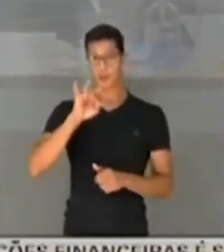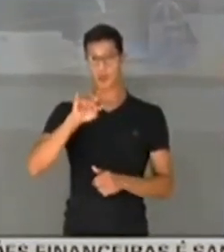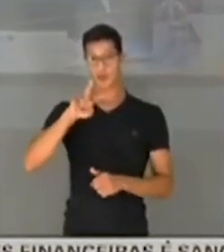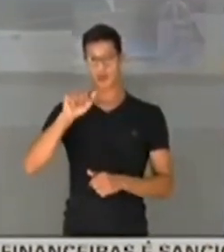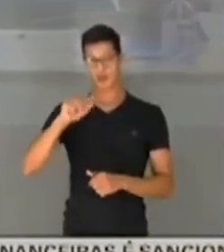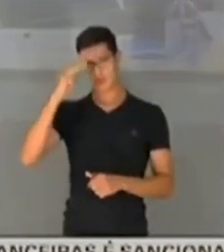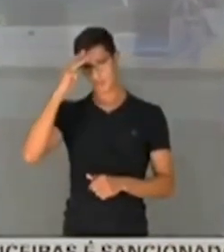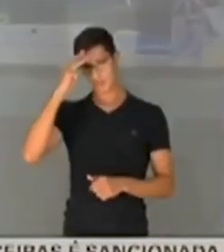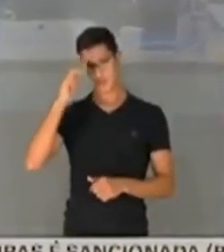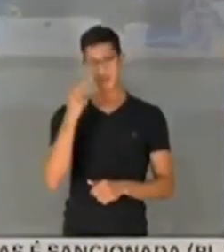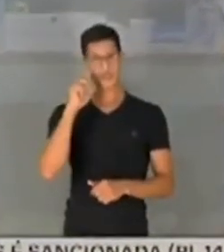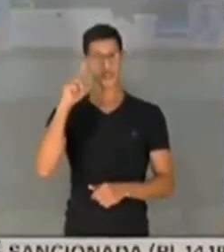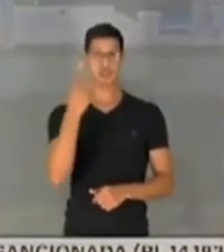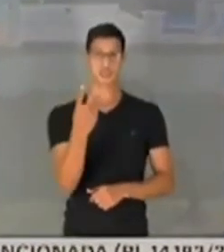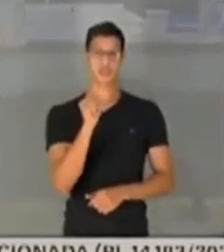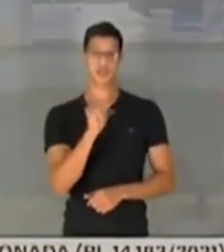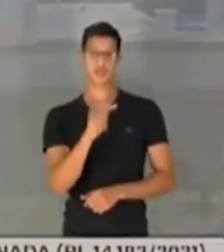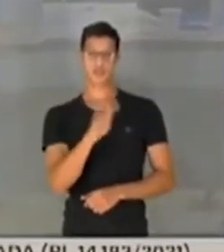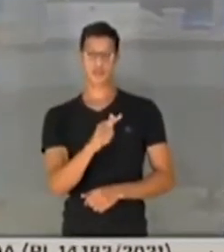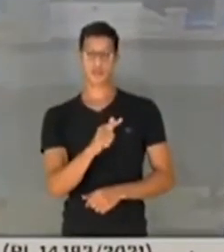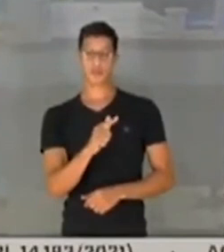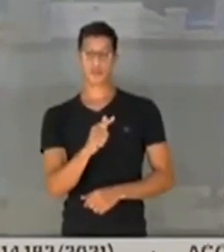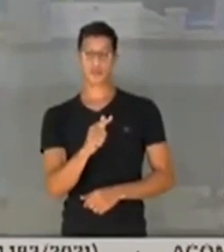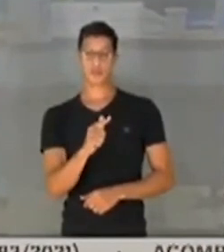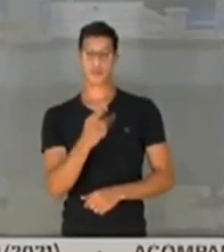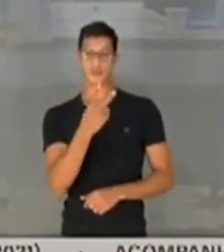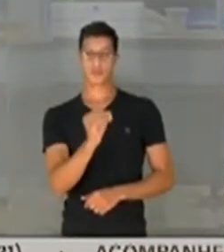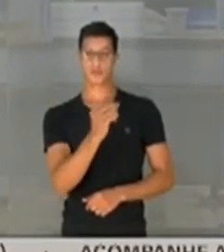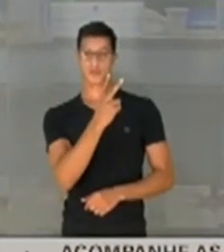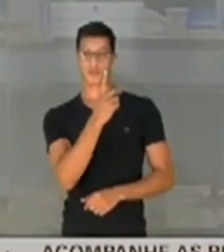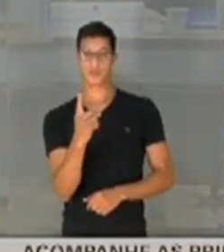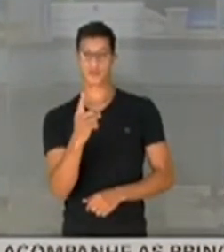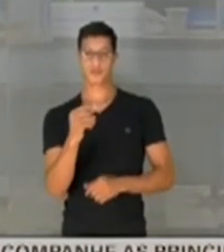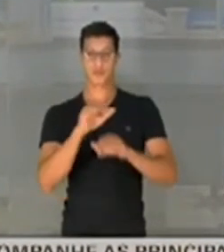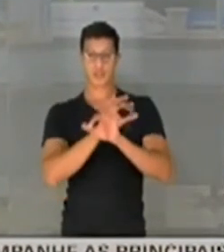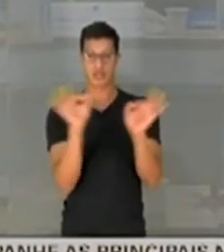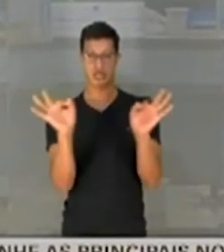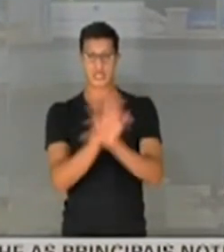realizada na terça-feira, dia 3 de agosto de 2021 e declaro